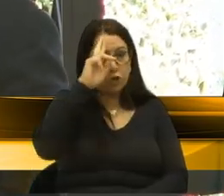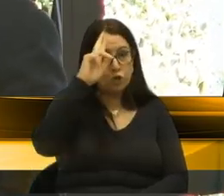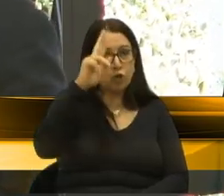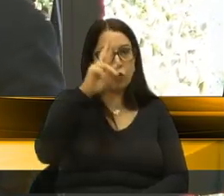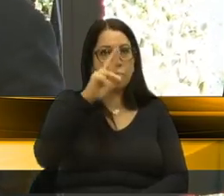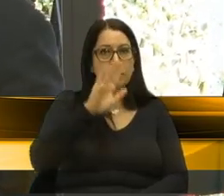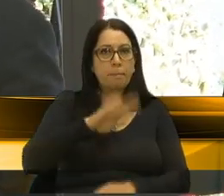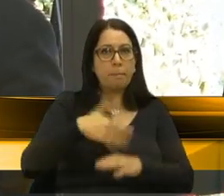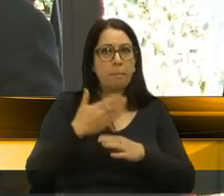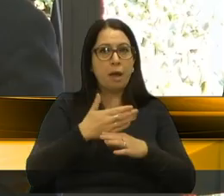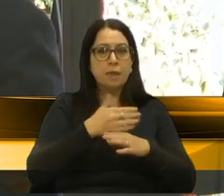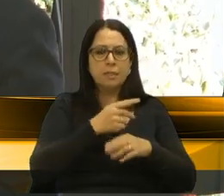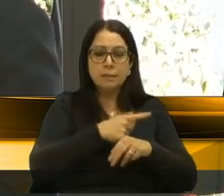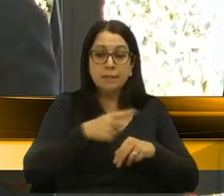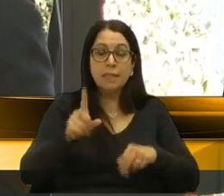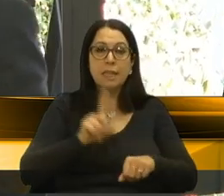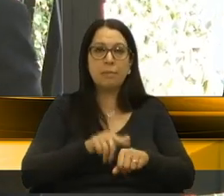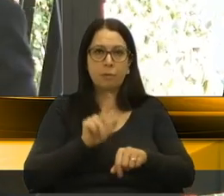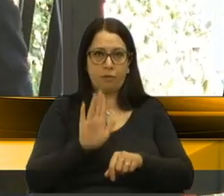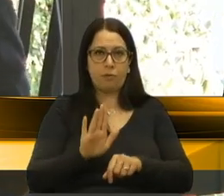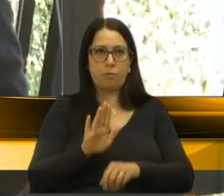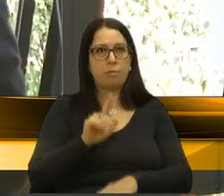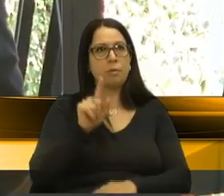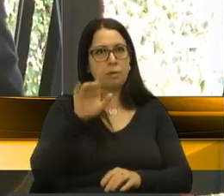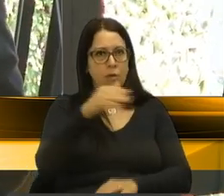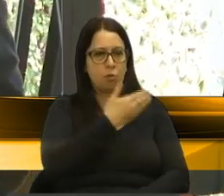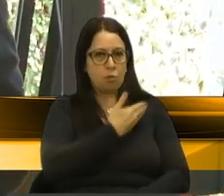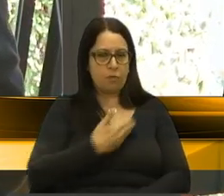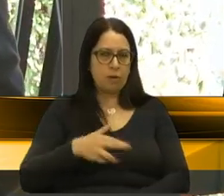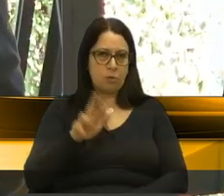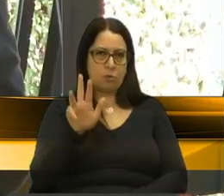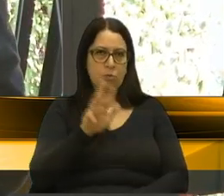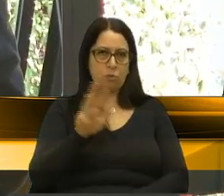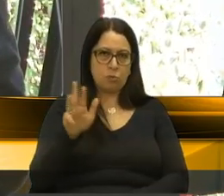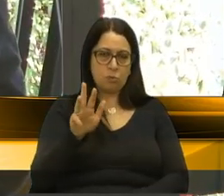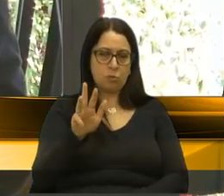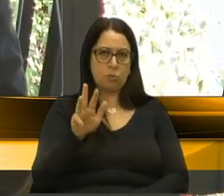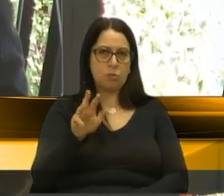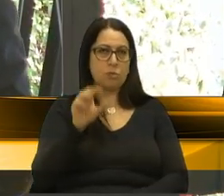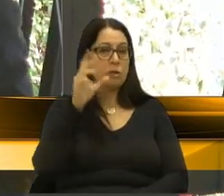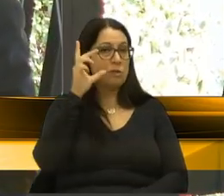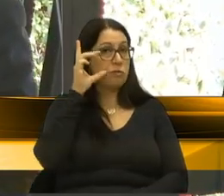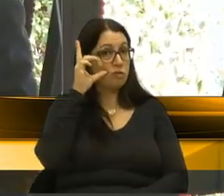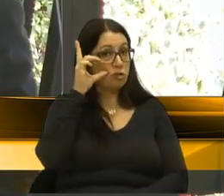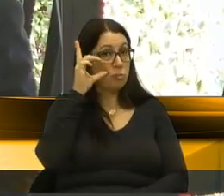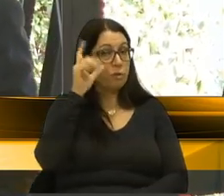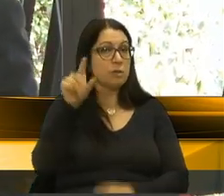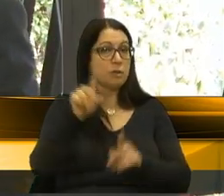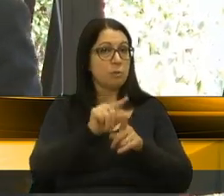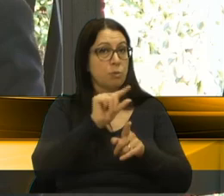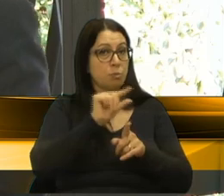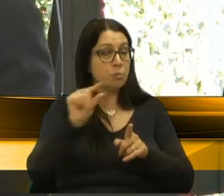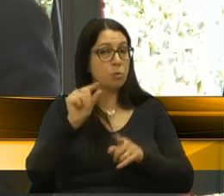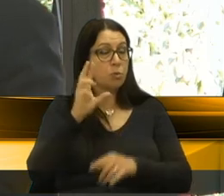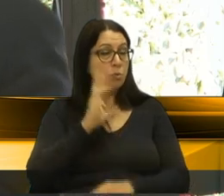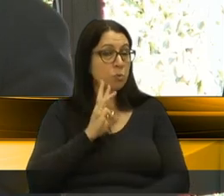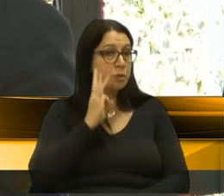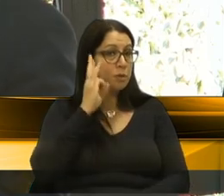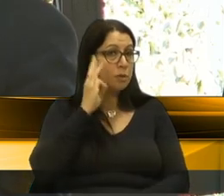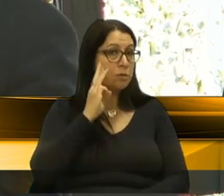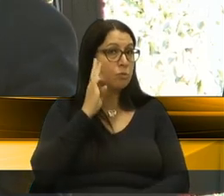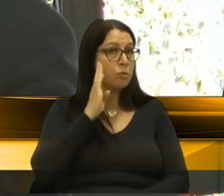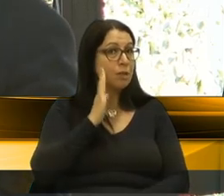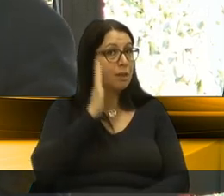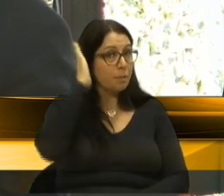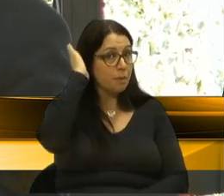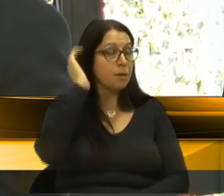mais longevos que teve. E pegou o governo Lula e o governo Dilma, e parte do governo Temer. E foi o cara